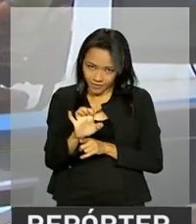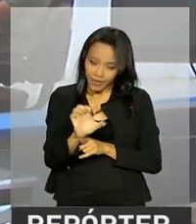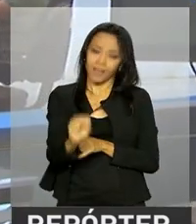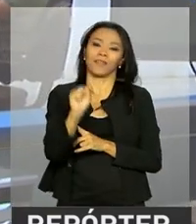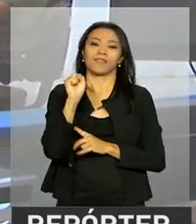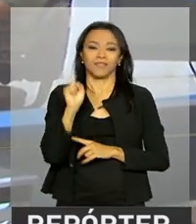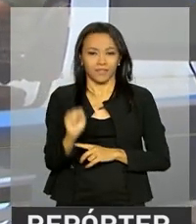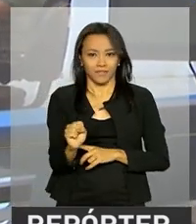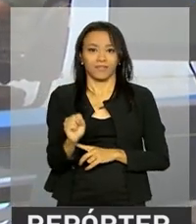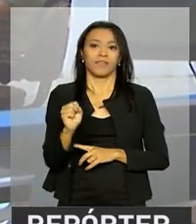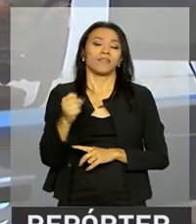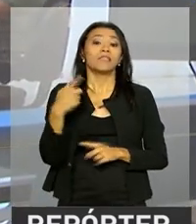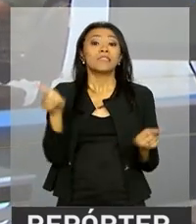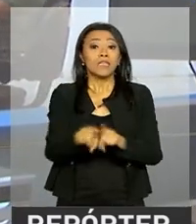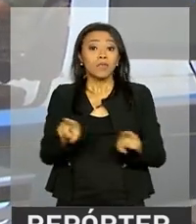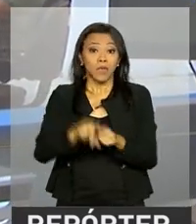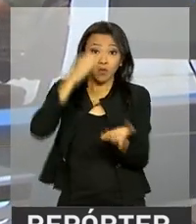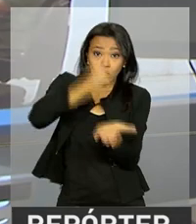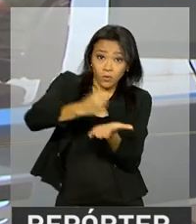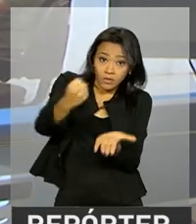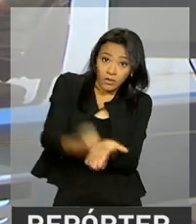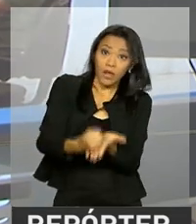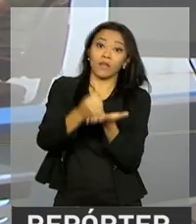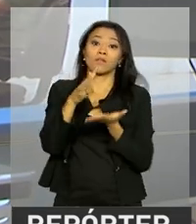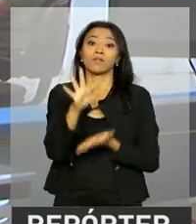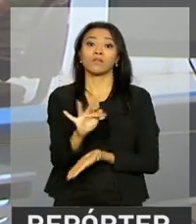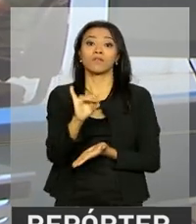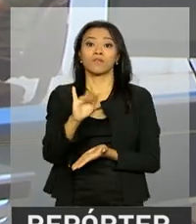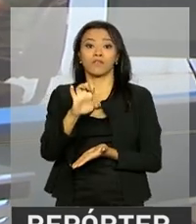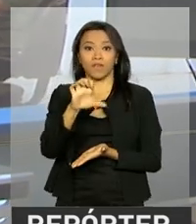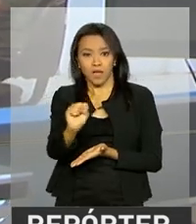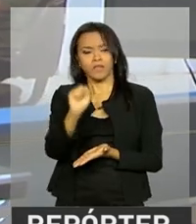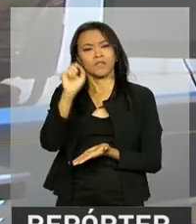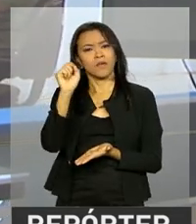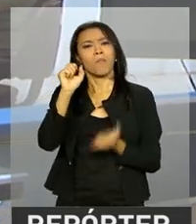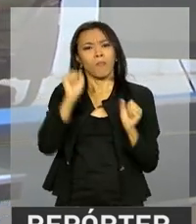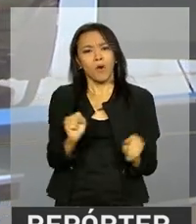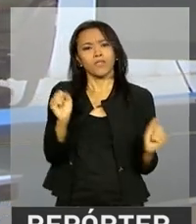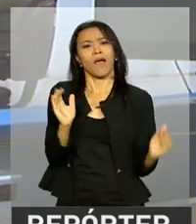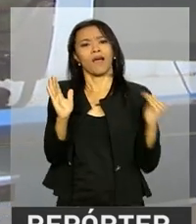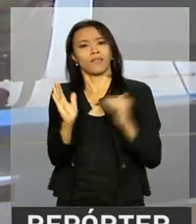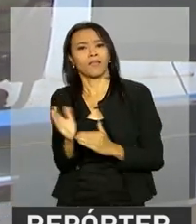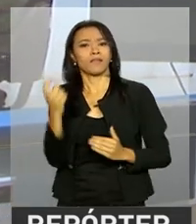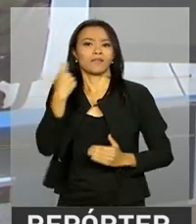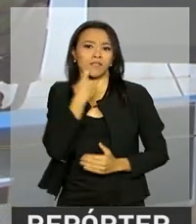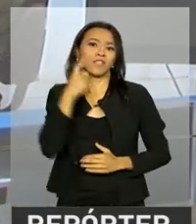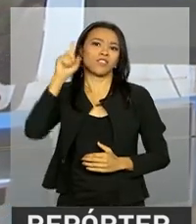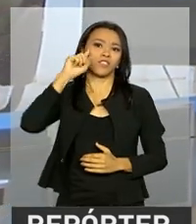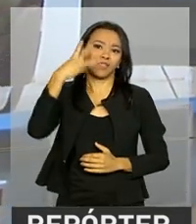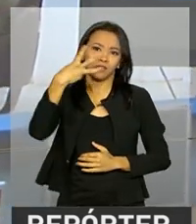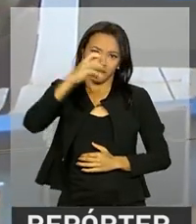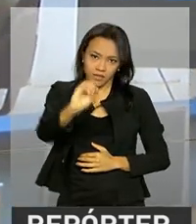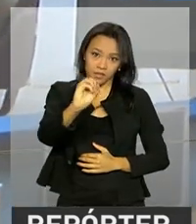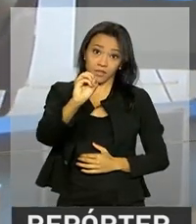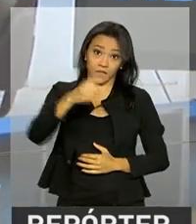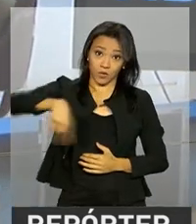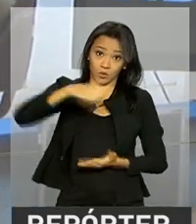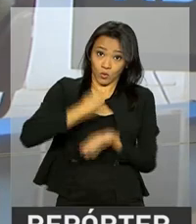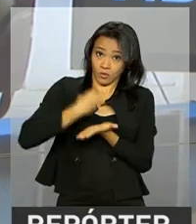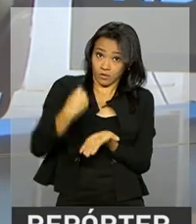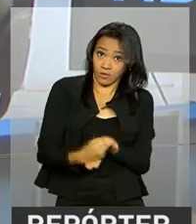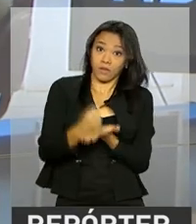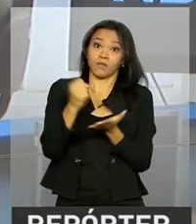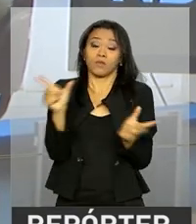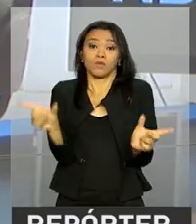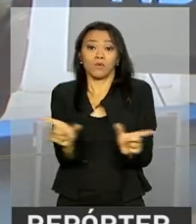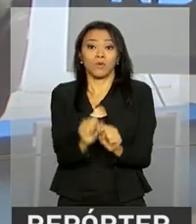renovação dos contratos do fiés do segundo semestre pode ser feita até sexta-feira dia 30 os contratos do fiés